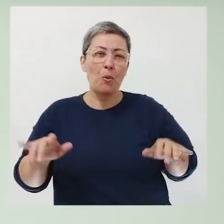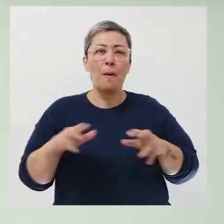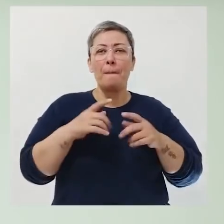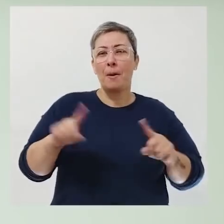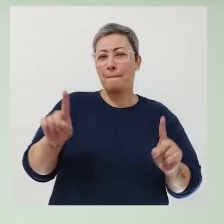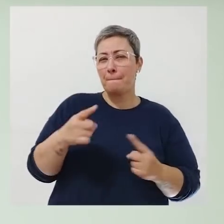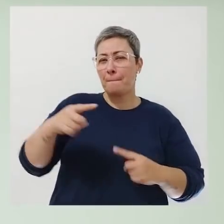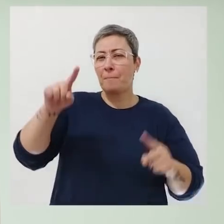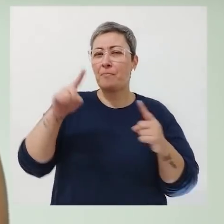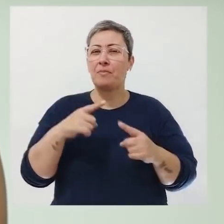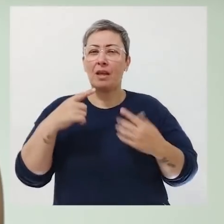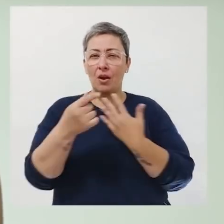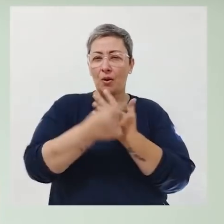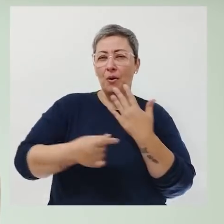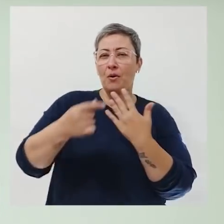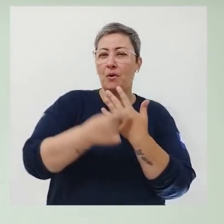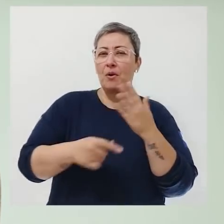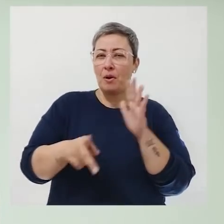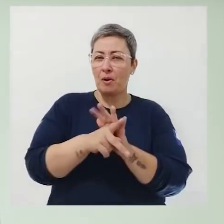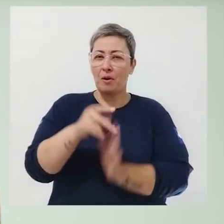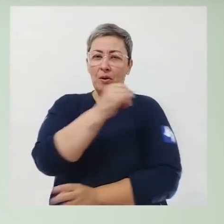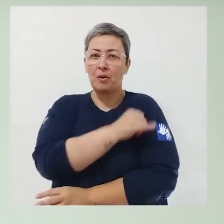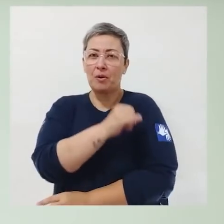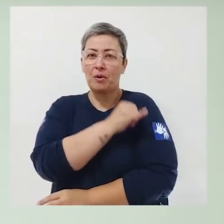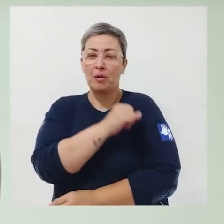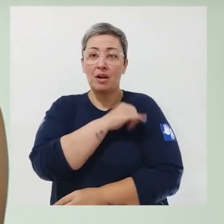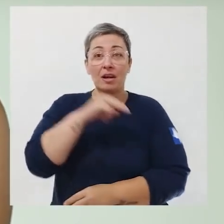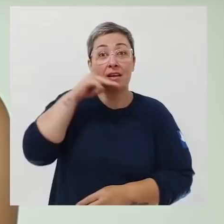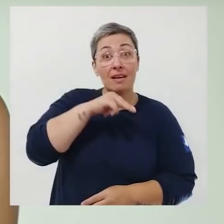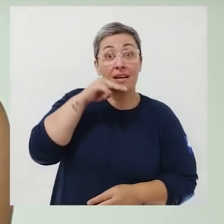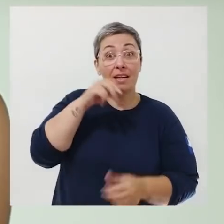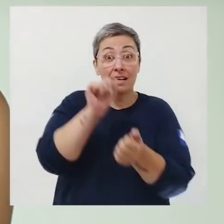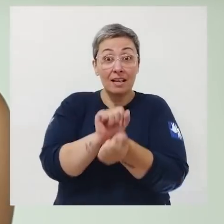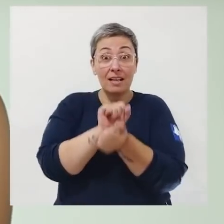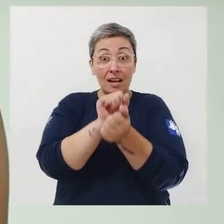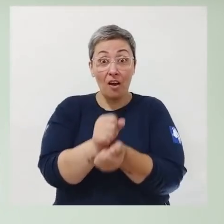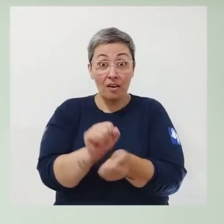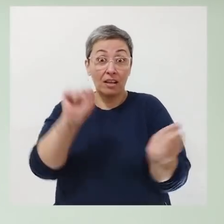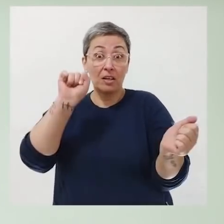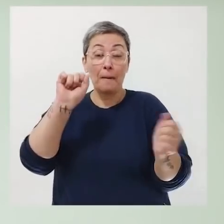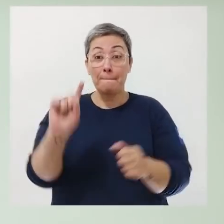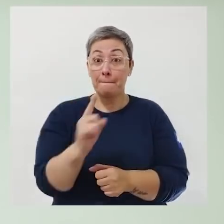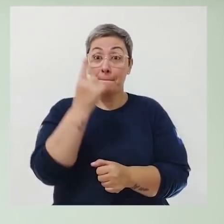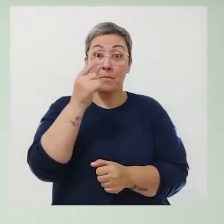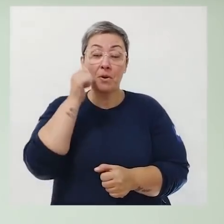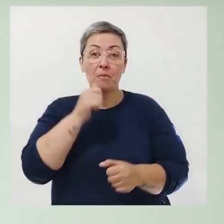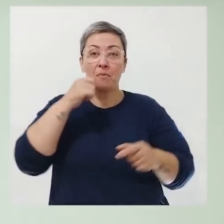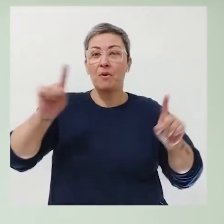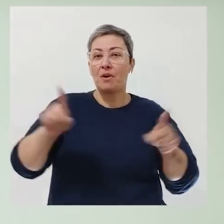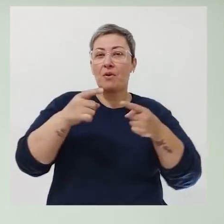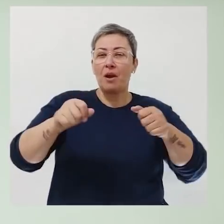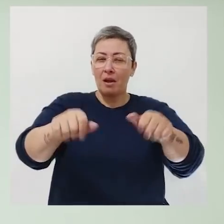pianista, maestrina e compositora carioca. Era neta de uma escrava liberta e foi a primeira